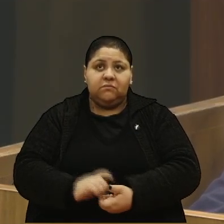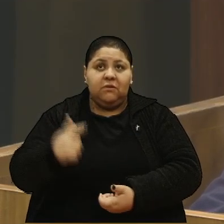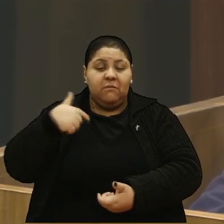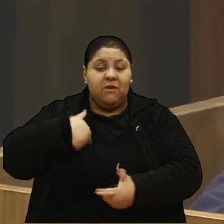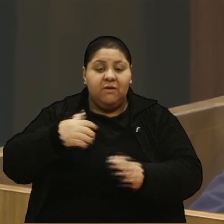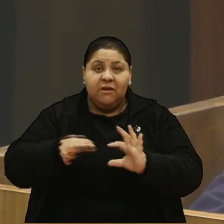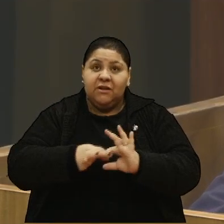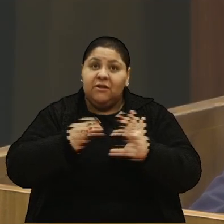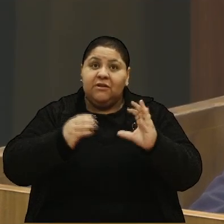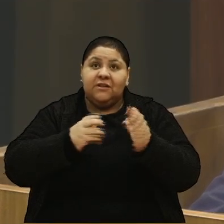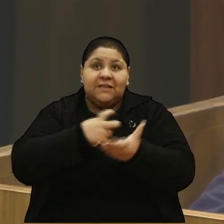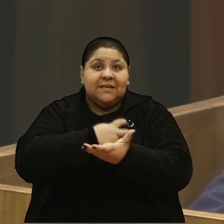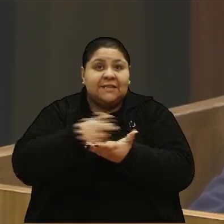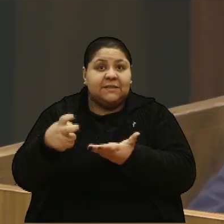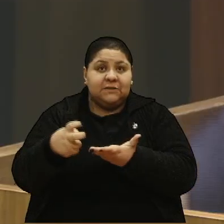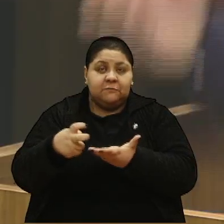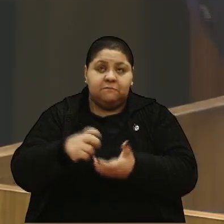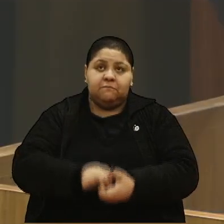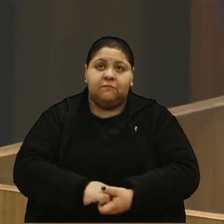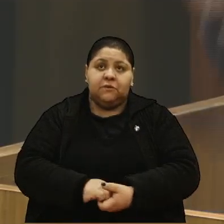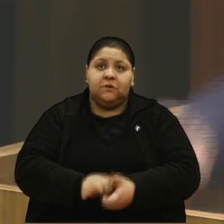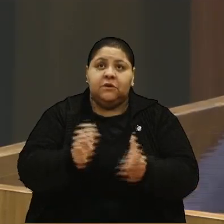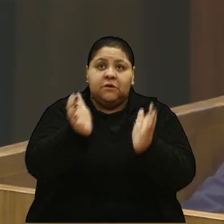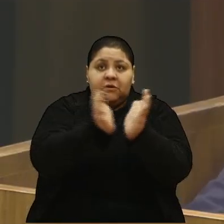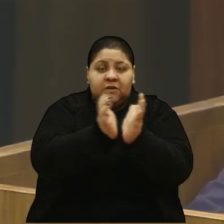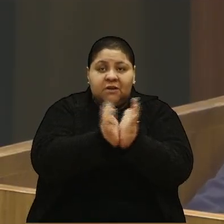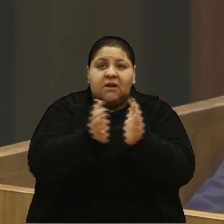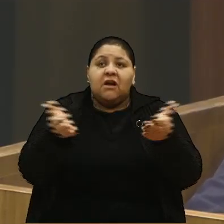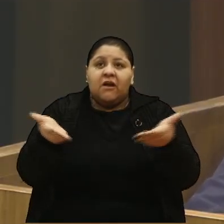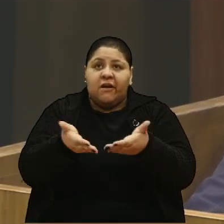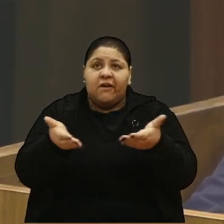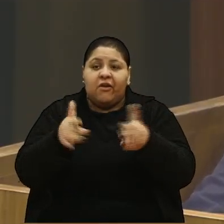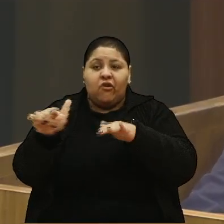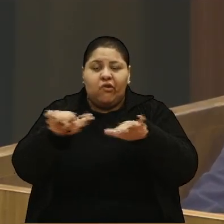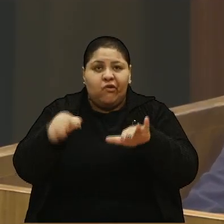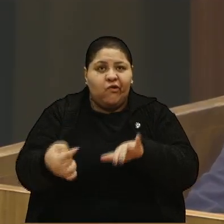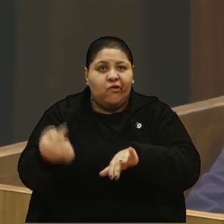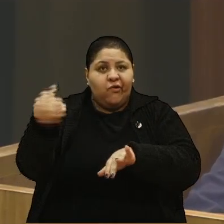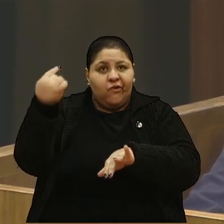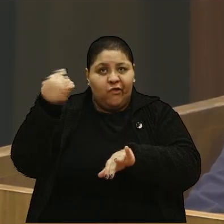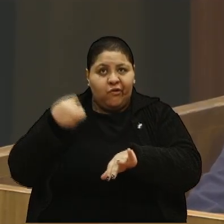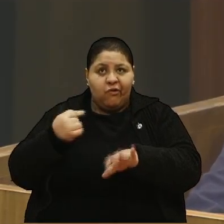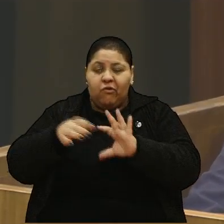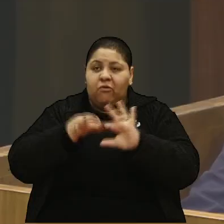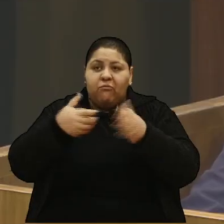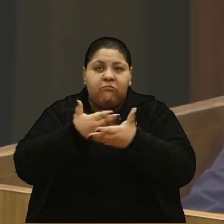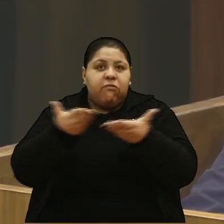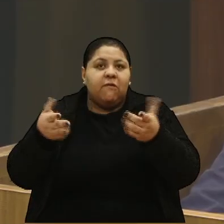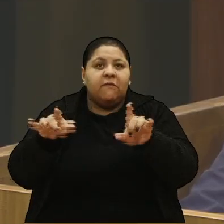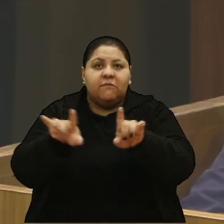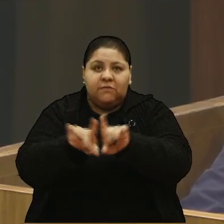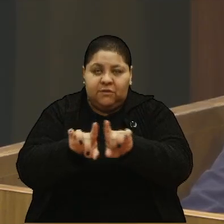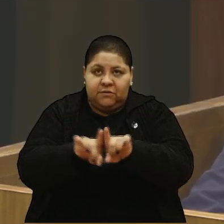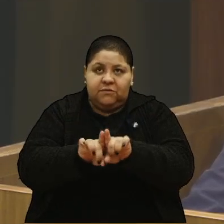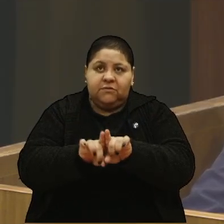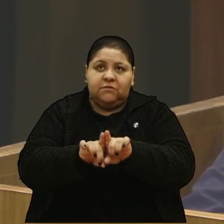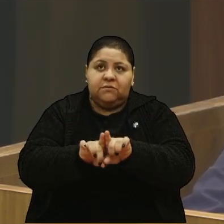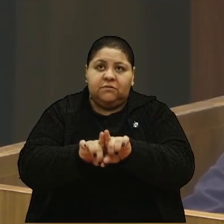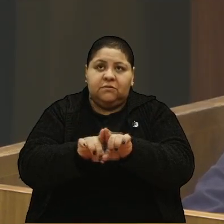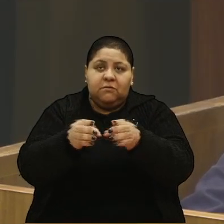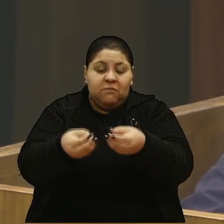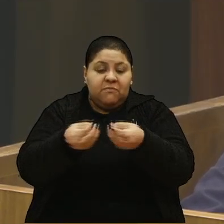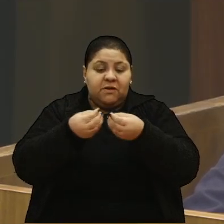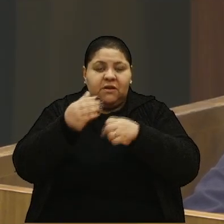absolver do impeachment. E os colegas que agora, semana passada, se colocaram à disposição também para me dar um